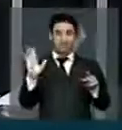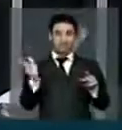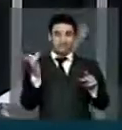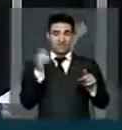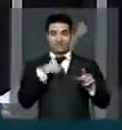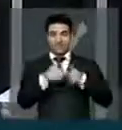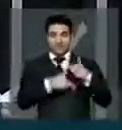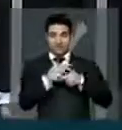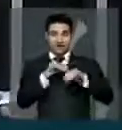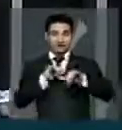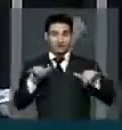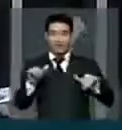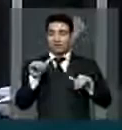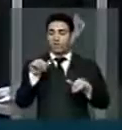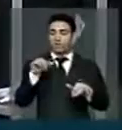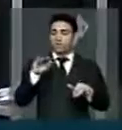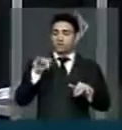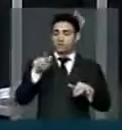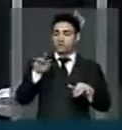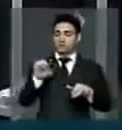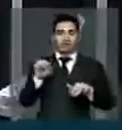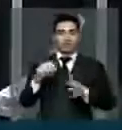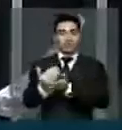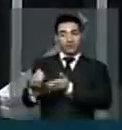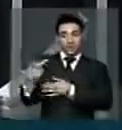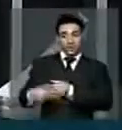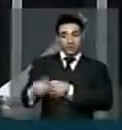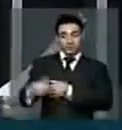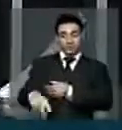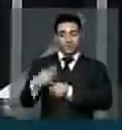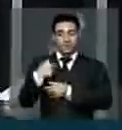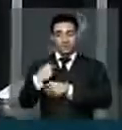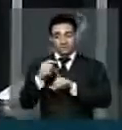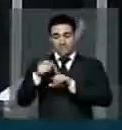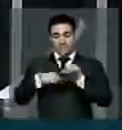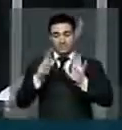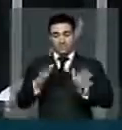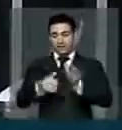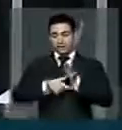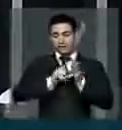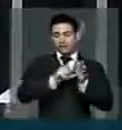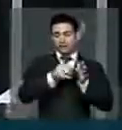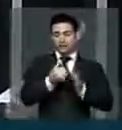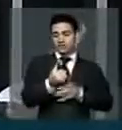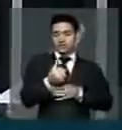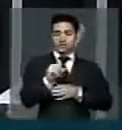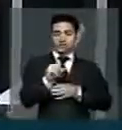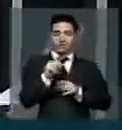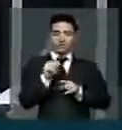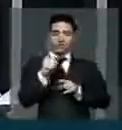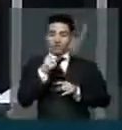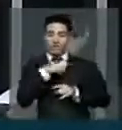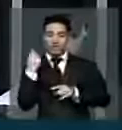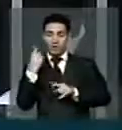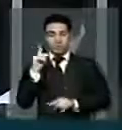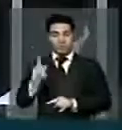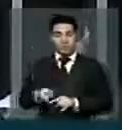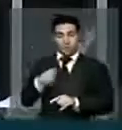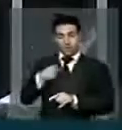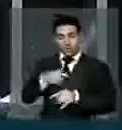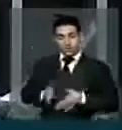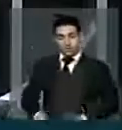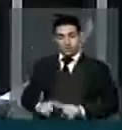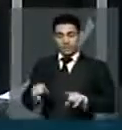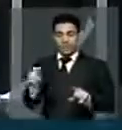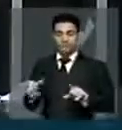divulgado pelo IBGE, no início deste mês, caiu de 69,1 óbitos em cada 1.000 nascidos vivos